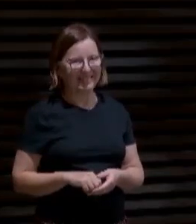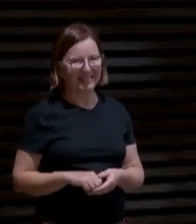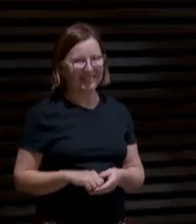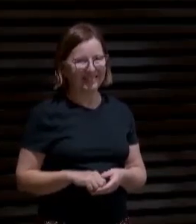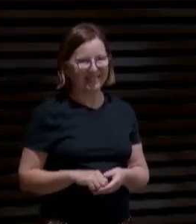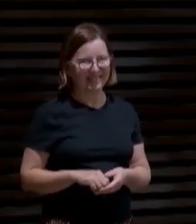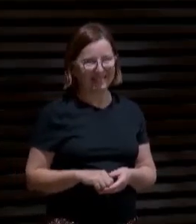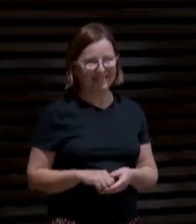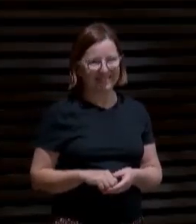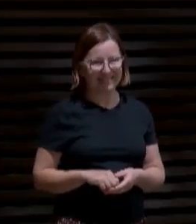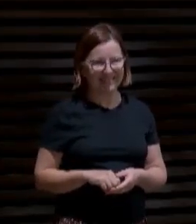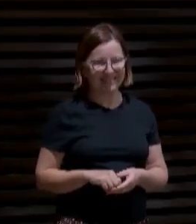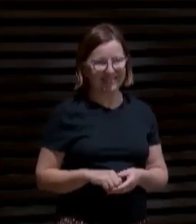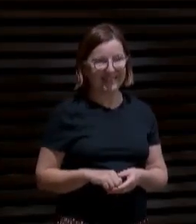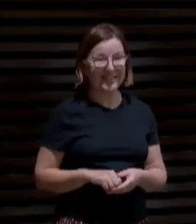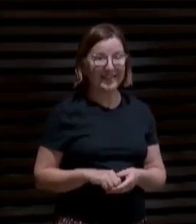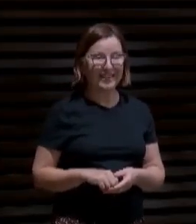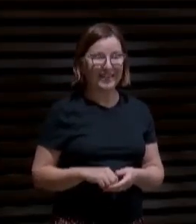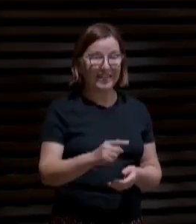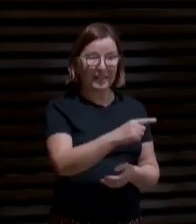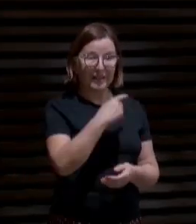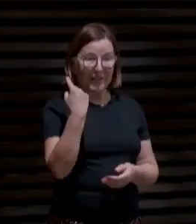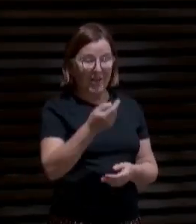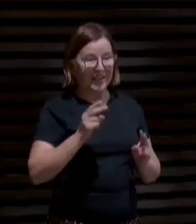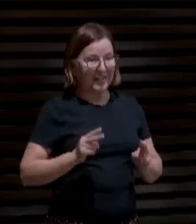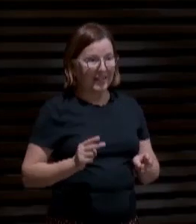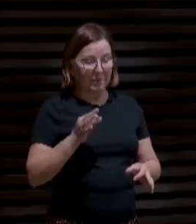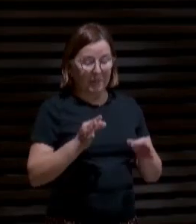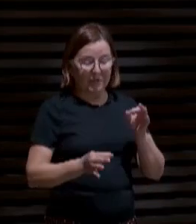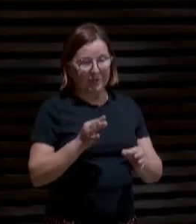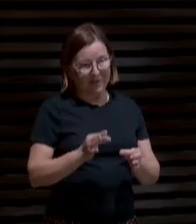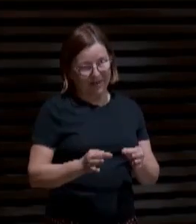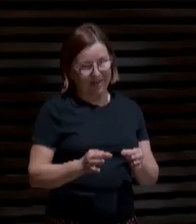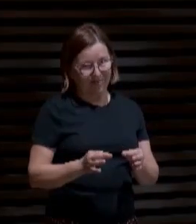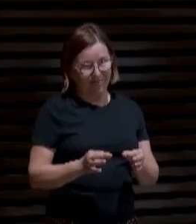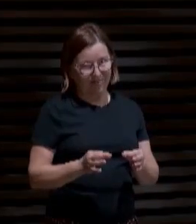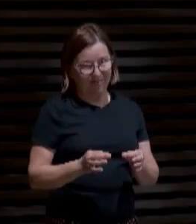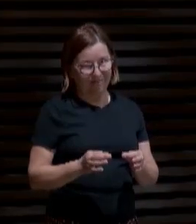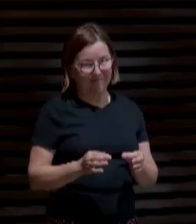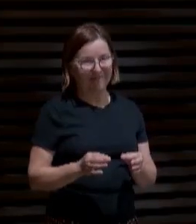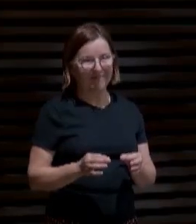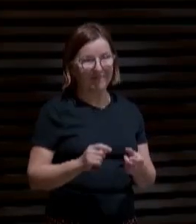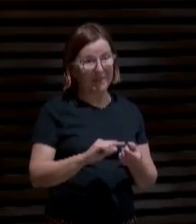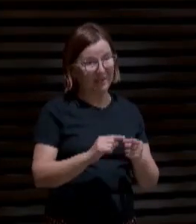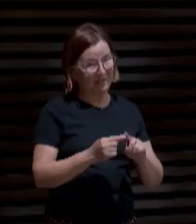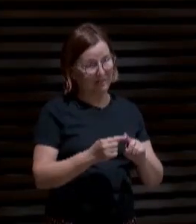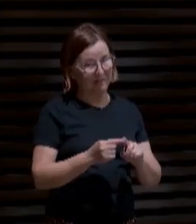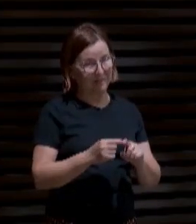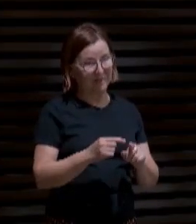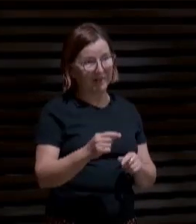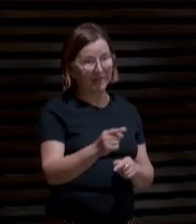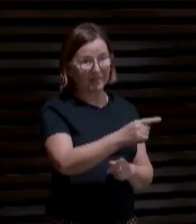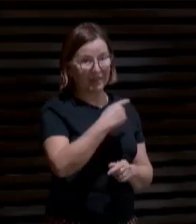levamos no interior. Nós vamos sempre julgar de acordo com o que nós